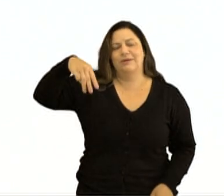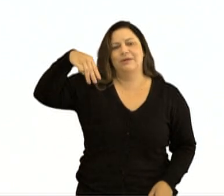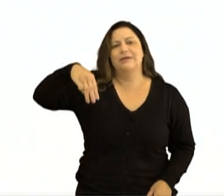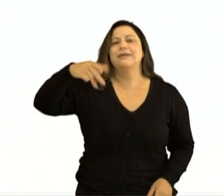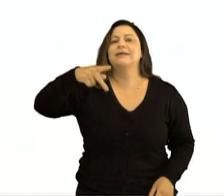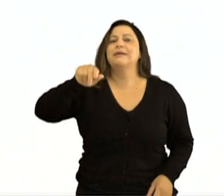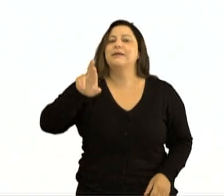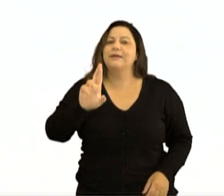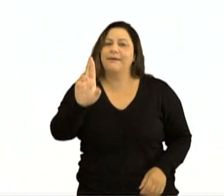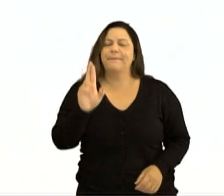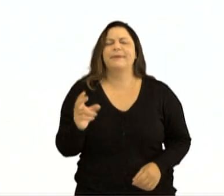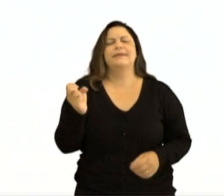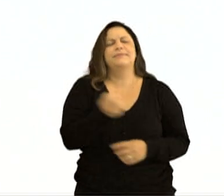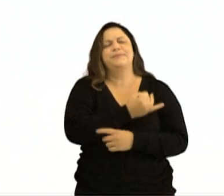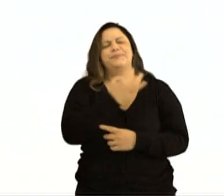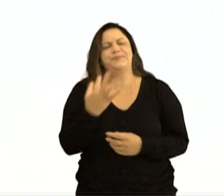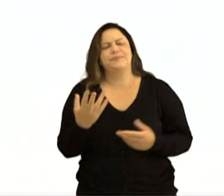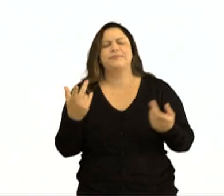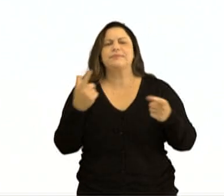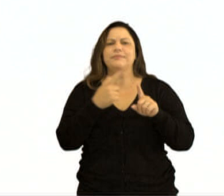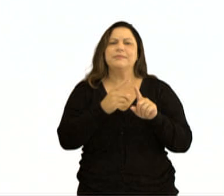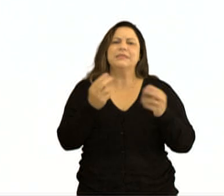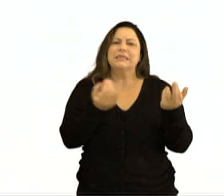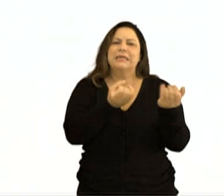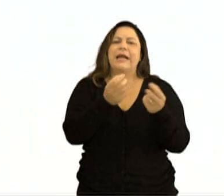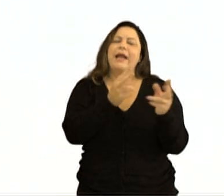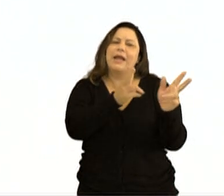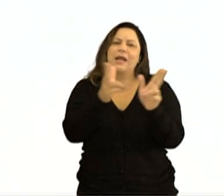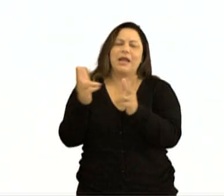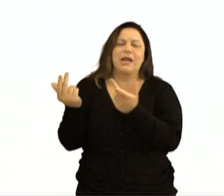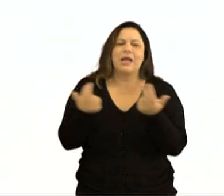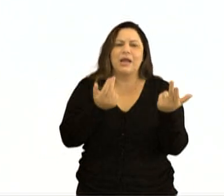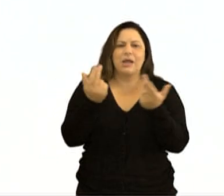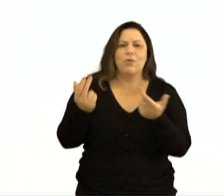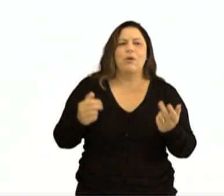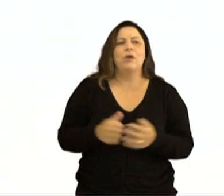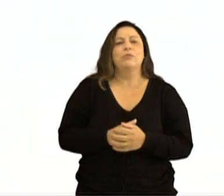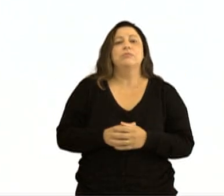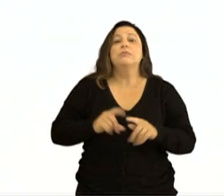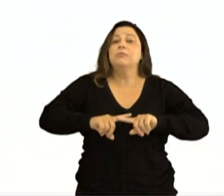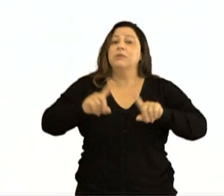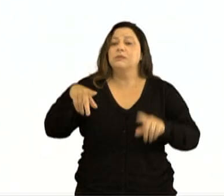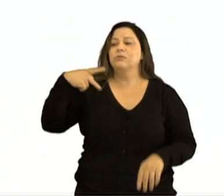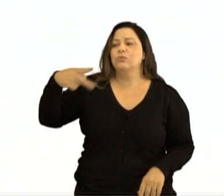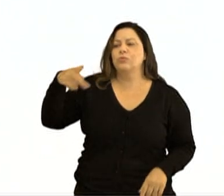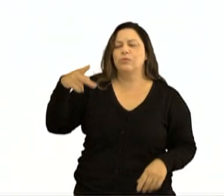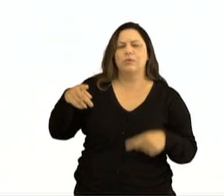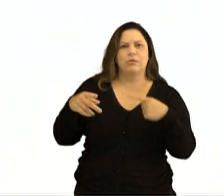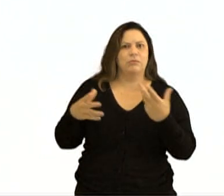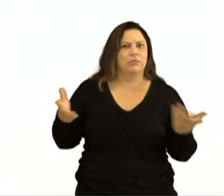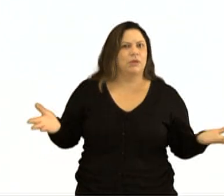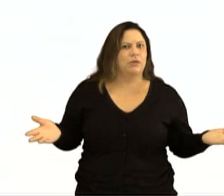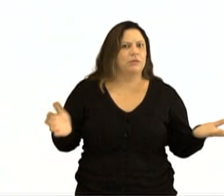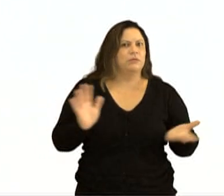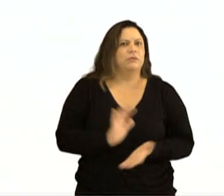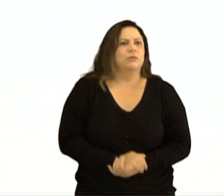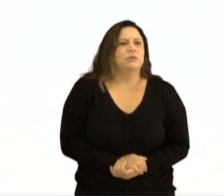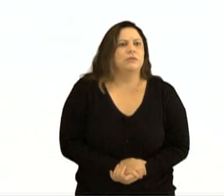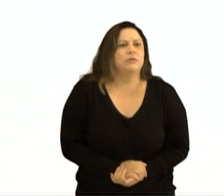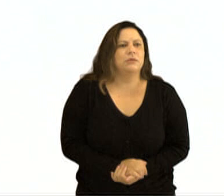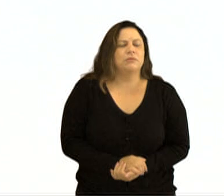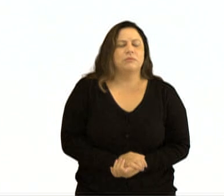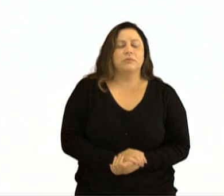ter a mesma quantidade aqui e a mesma quantidade aqui. E quando for par, o que eu vou fazer? Eu vou ter dois